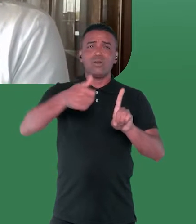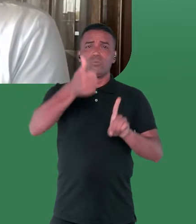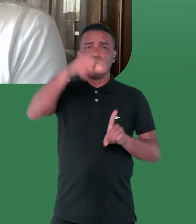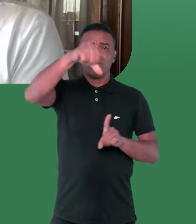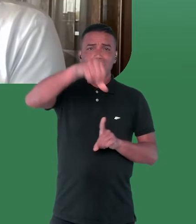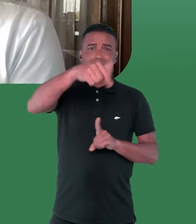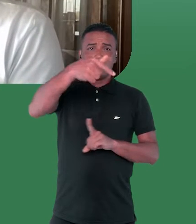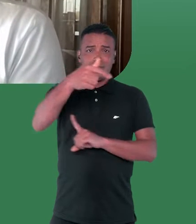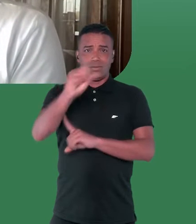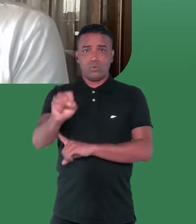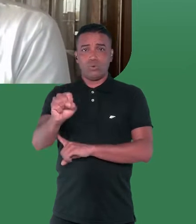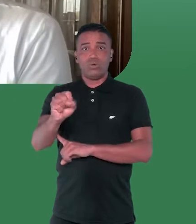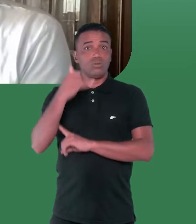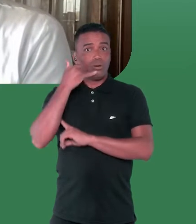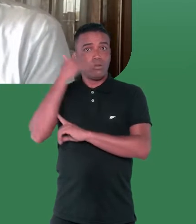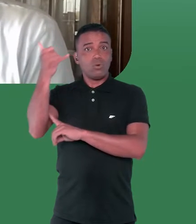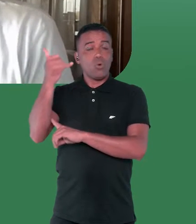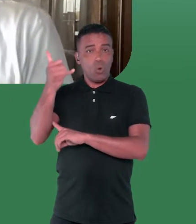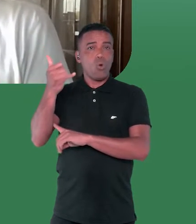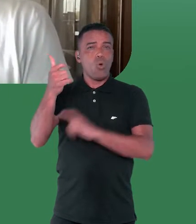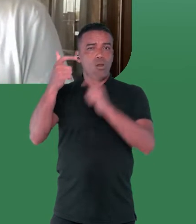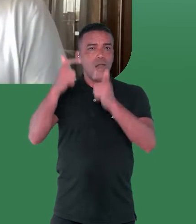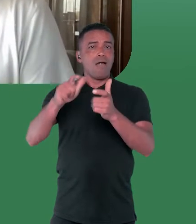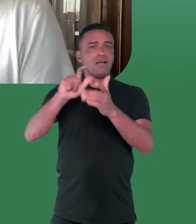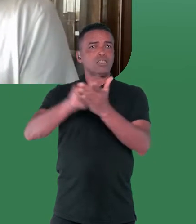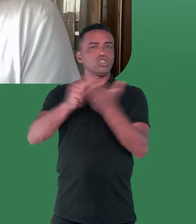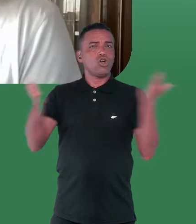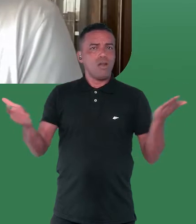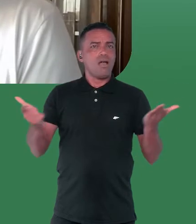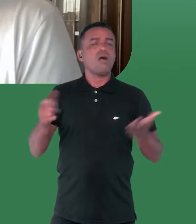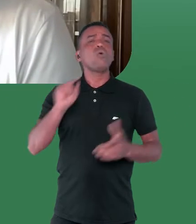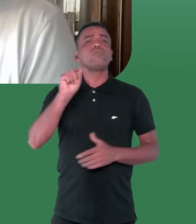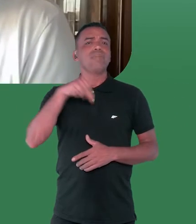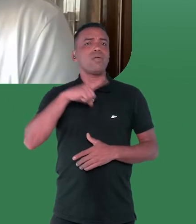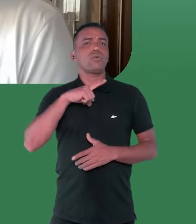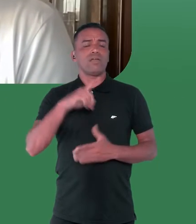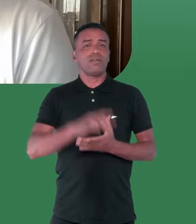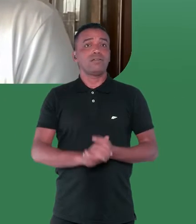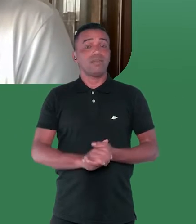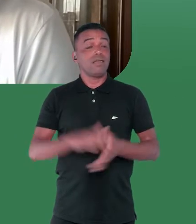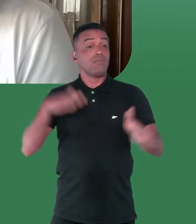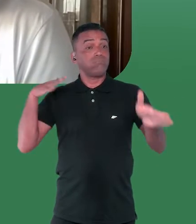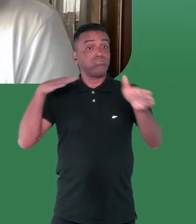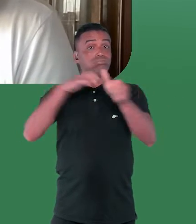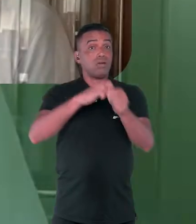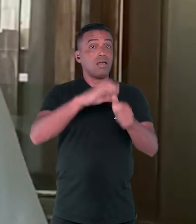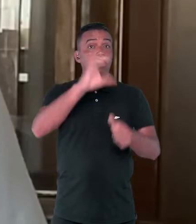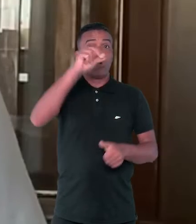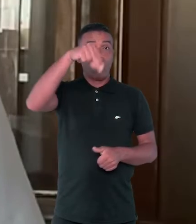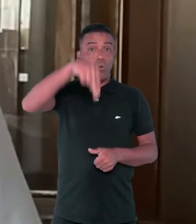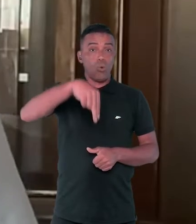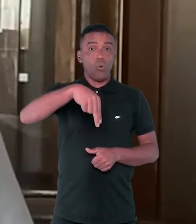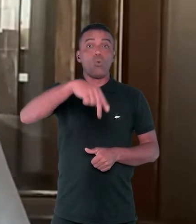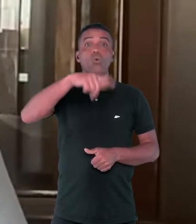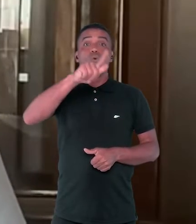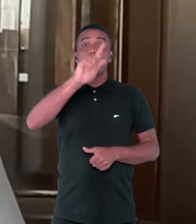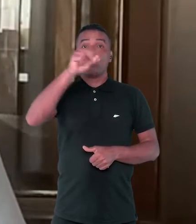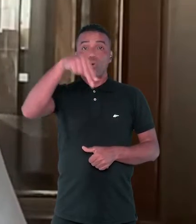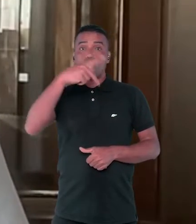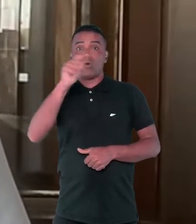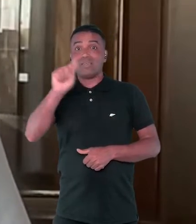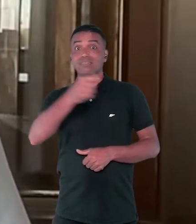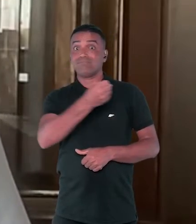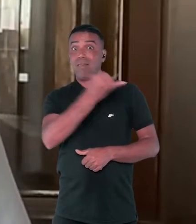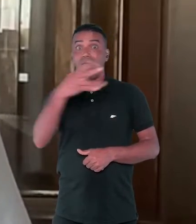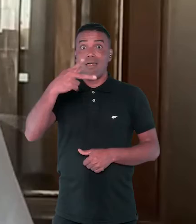1978, ele ligou na redação e falou: o que tem aí? Eu falei: senhor Felipe, tem um acidente em Congonhas e são